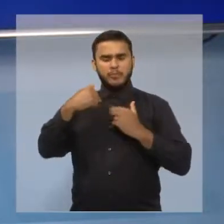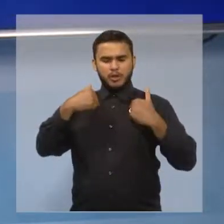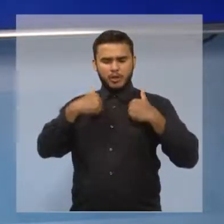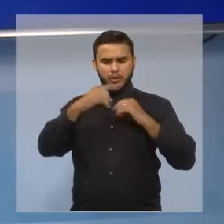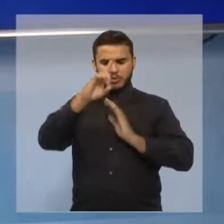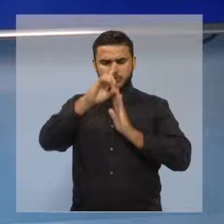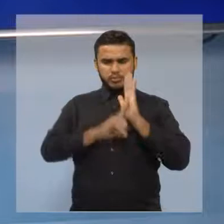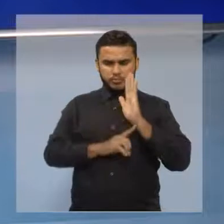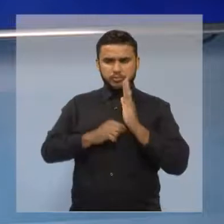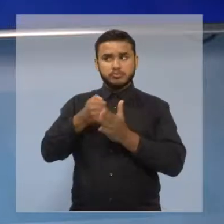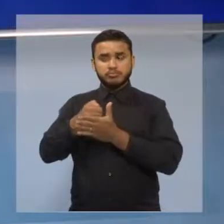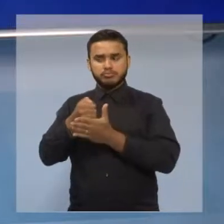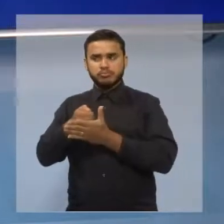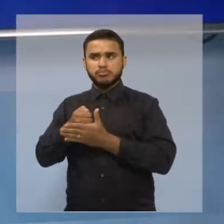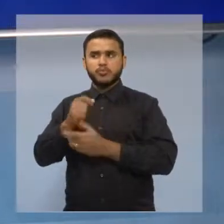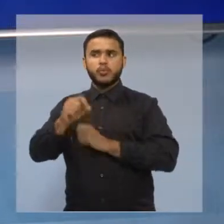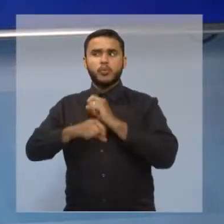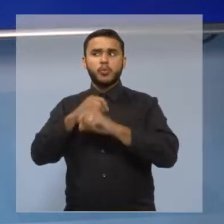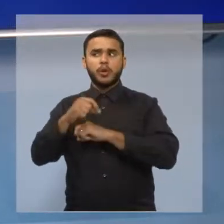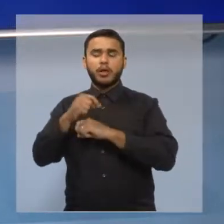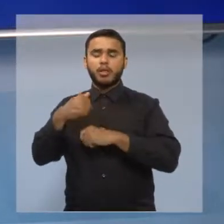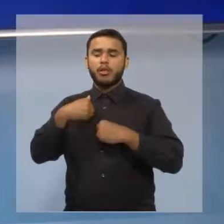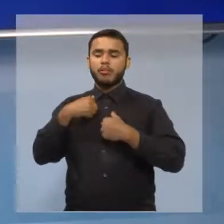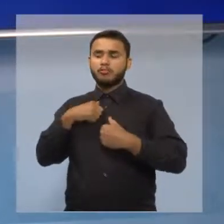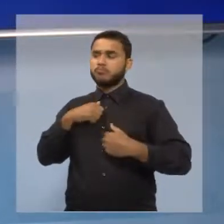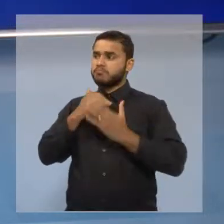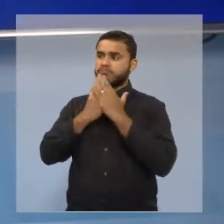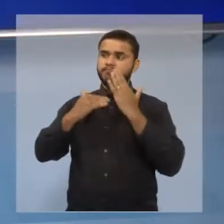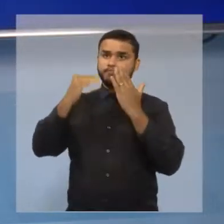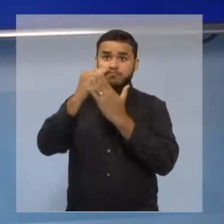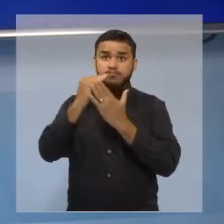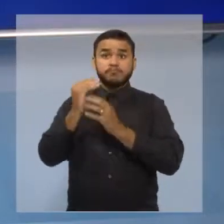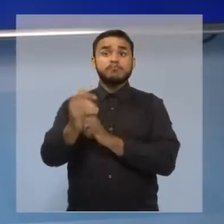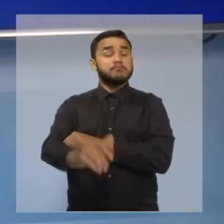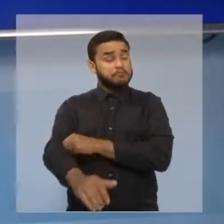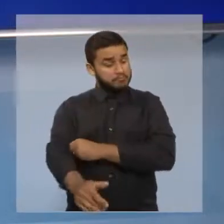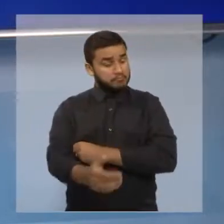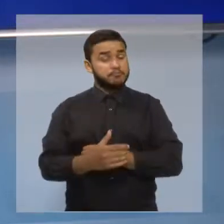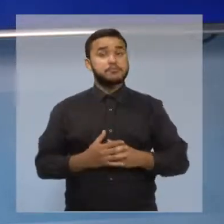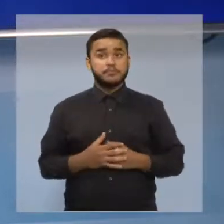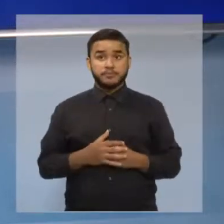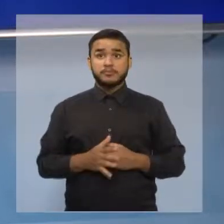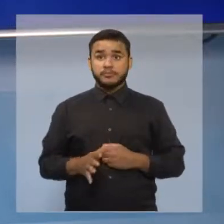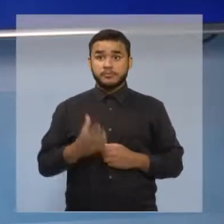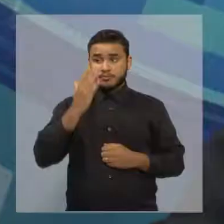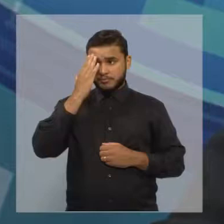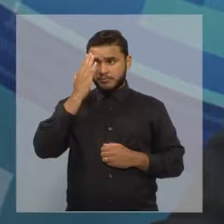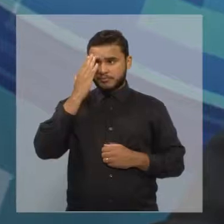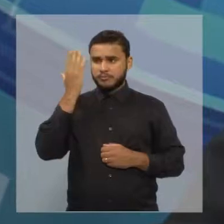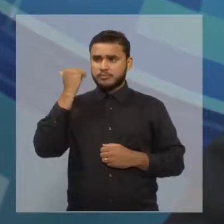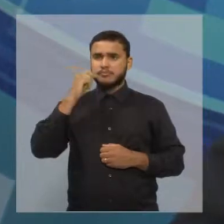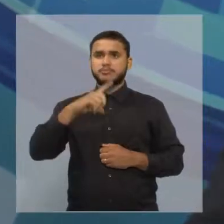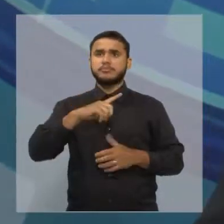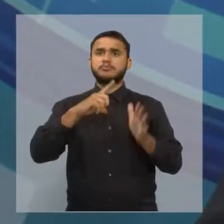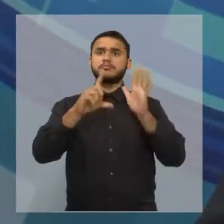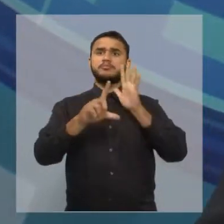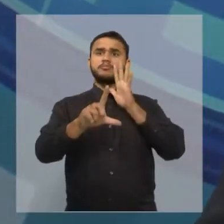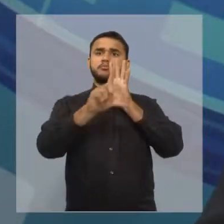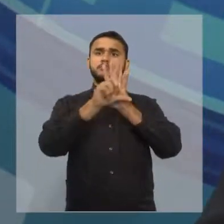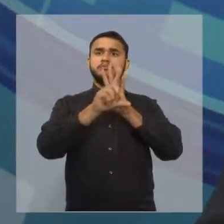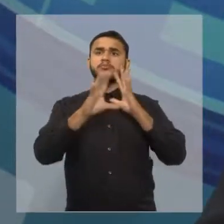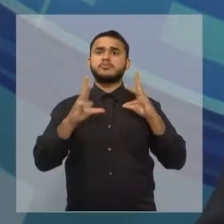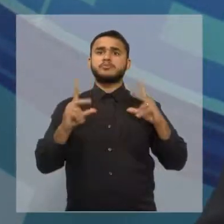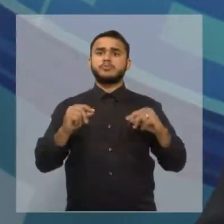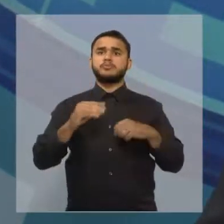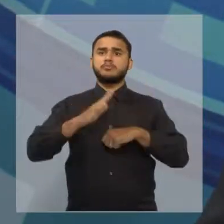manifestado contra, dizendo, inclusive, que esta lei poderá vir a cercear as